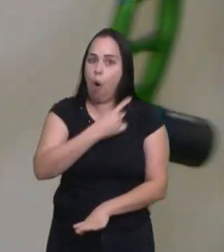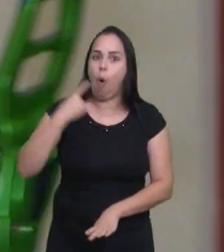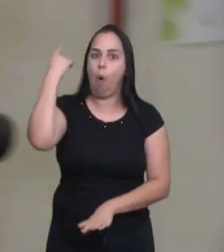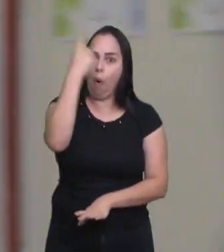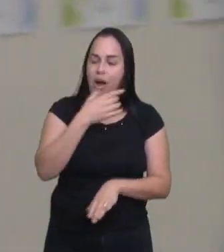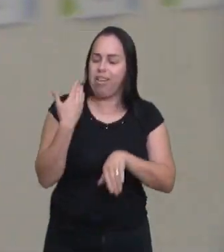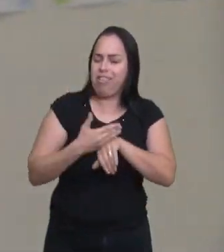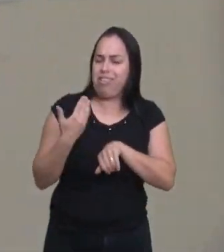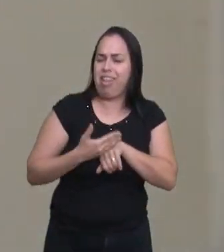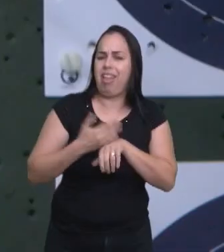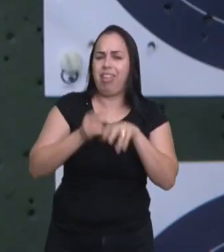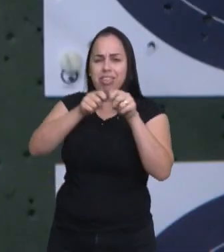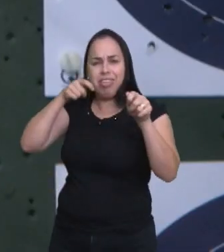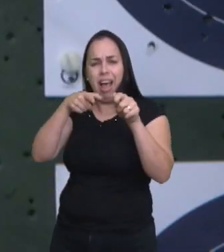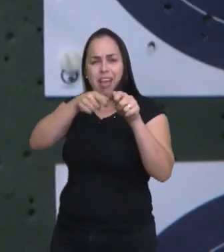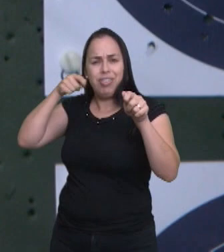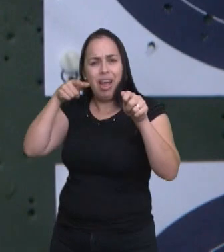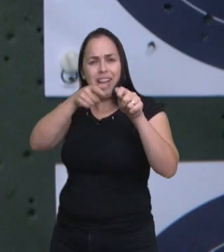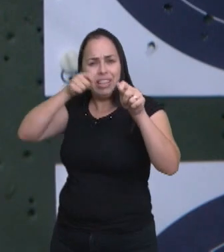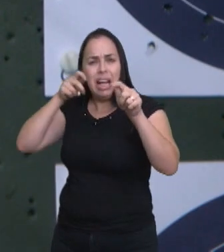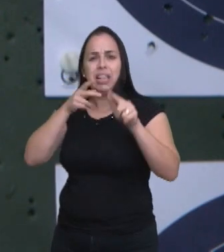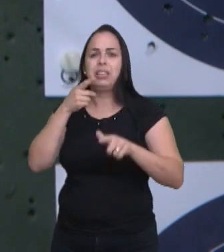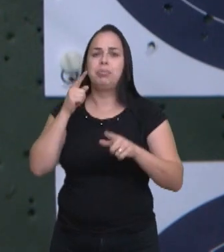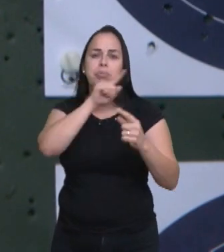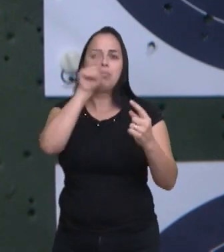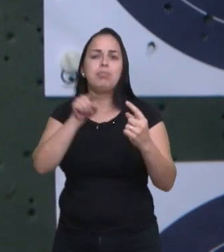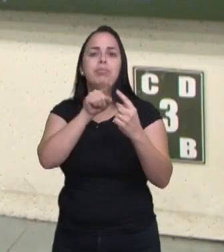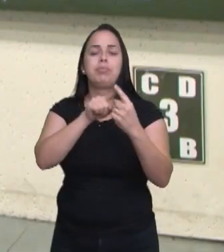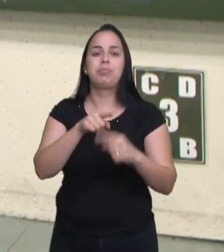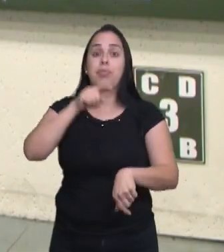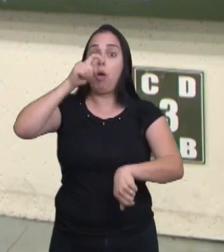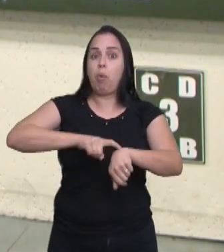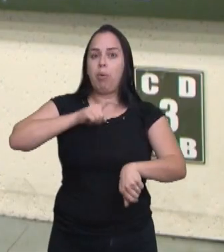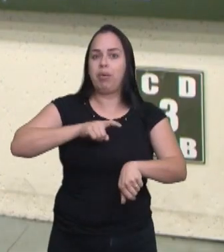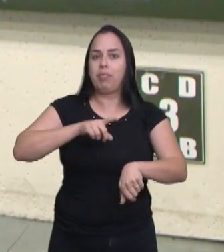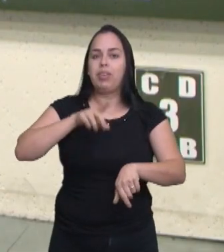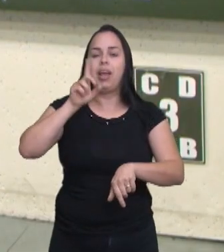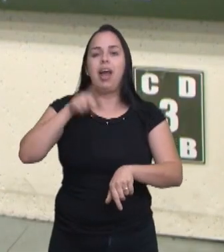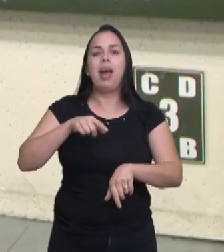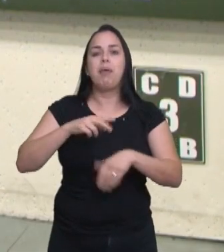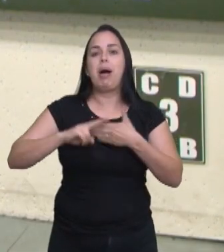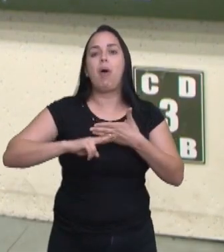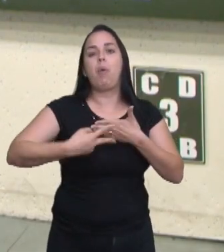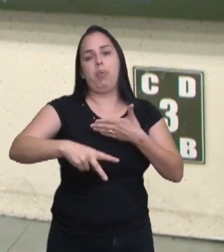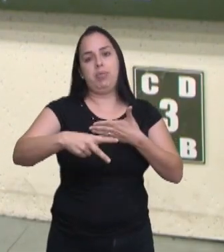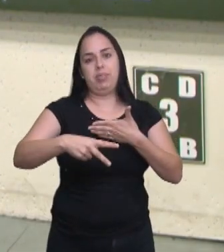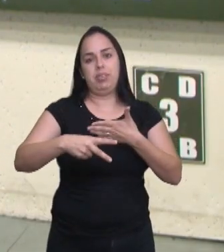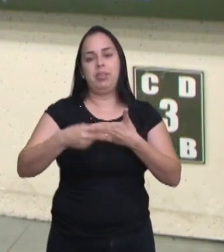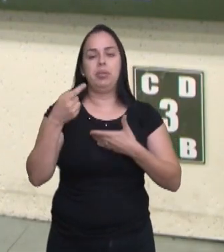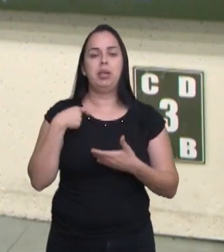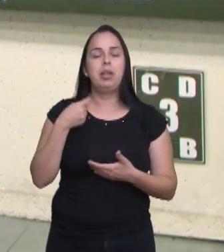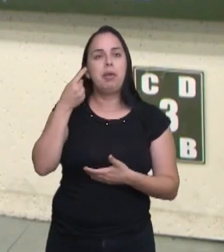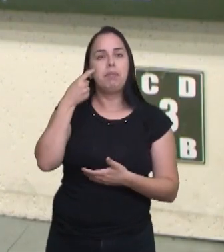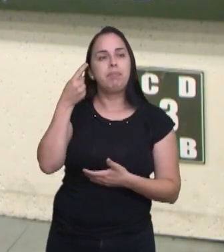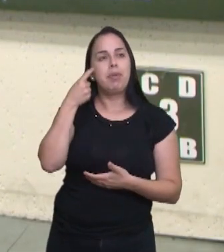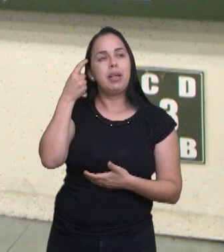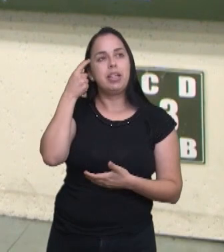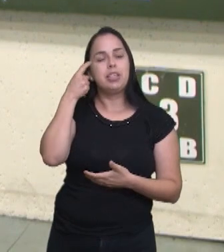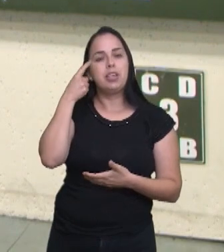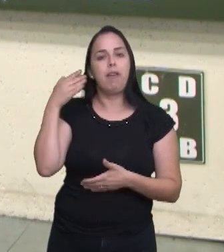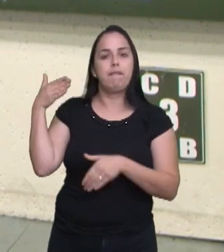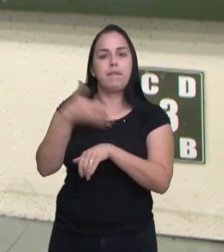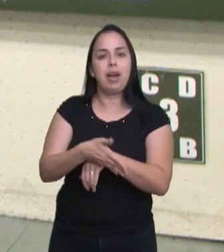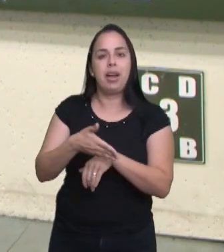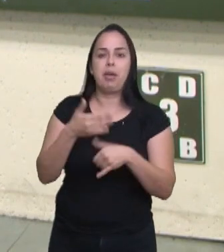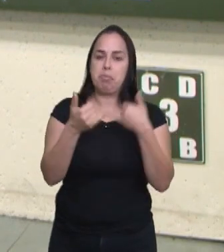e inúmeras flechas atiradas para chegar ao objetivo. Os recordes, assim, ele é uma consequência do trabalho, né? A gente vem assim, basicamente